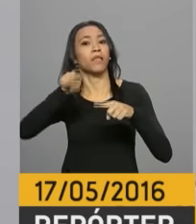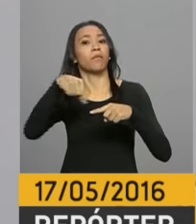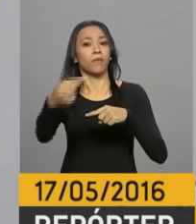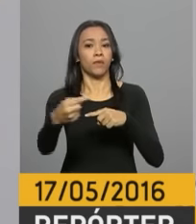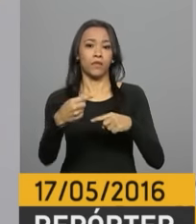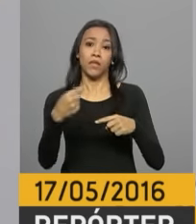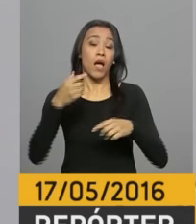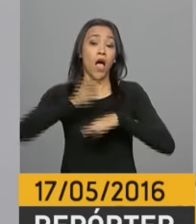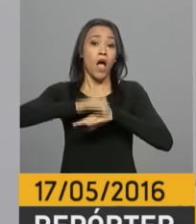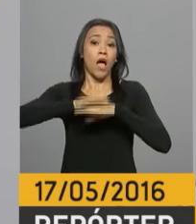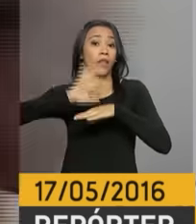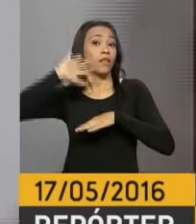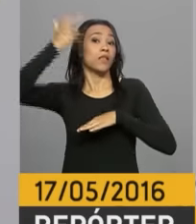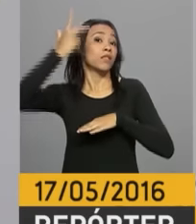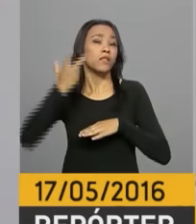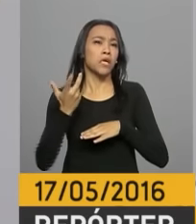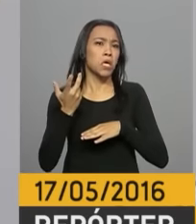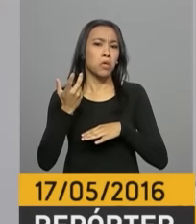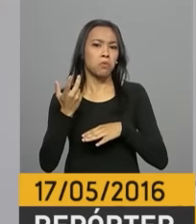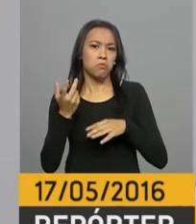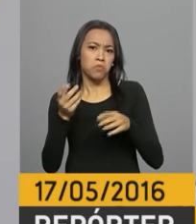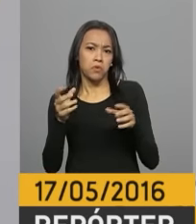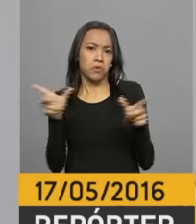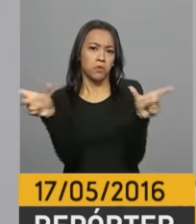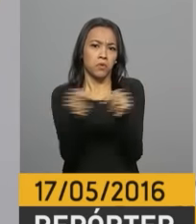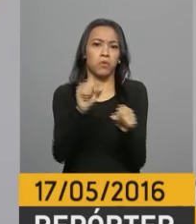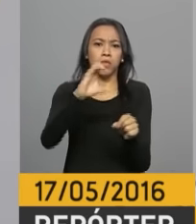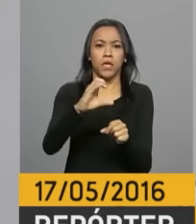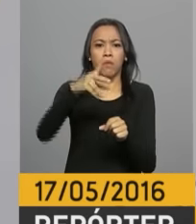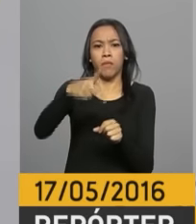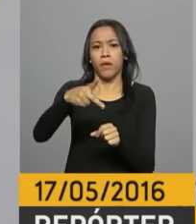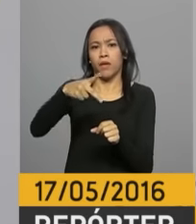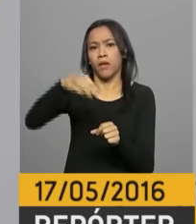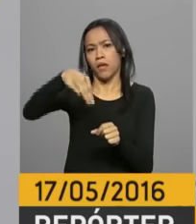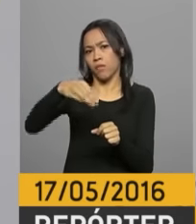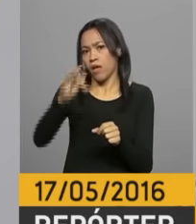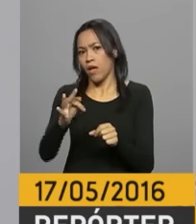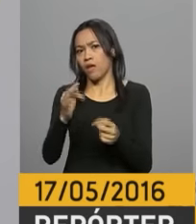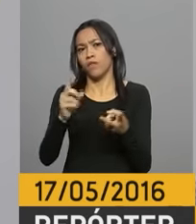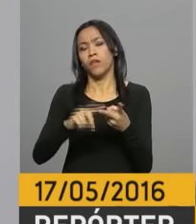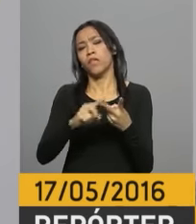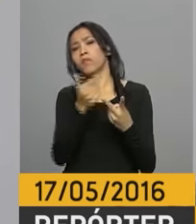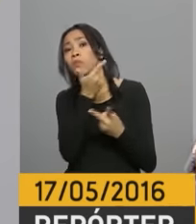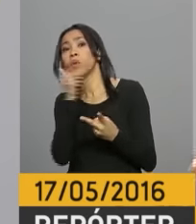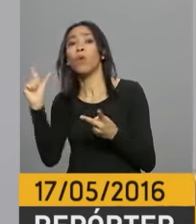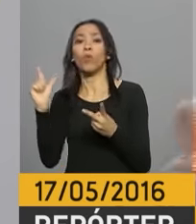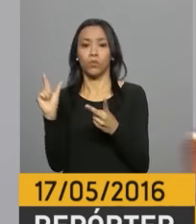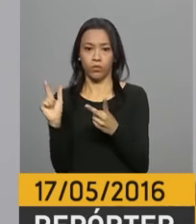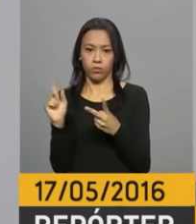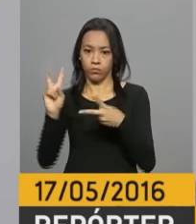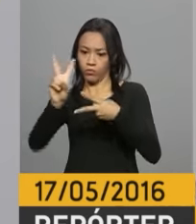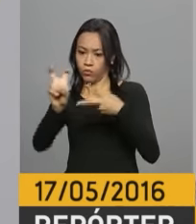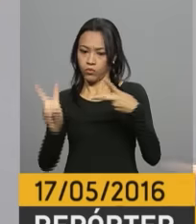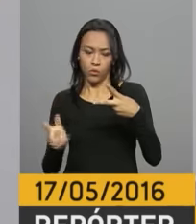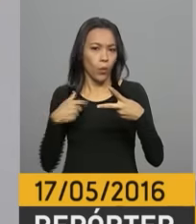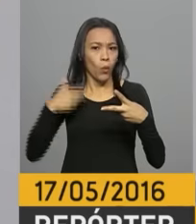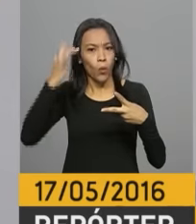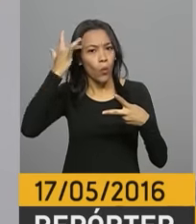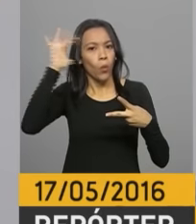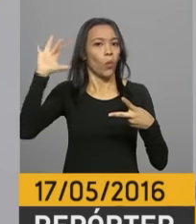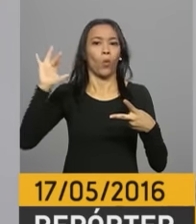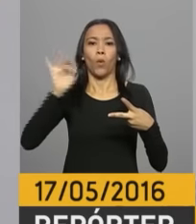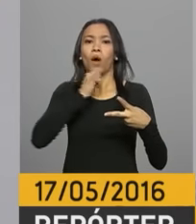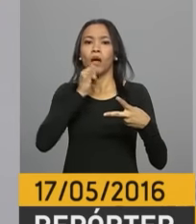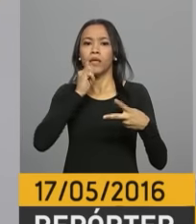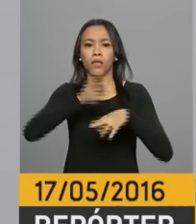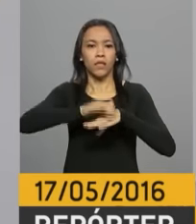Nós não temos uma decisão sobre o CPMF e também muito menos sobre o CID. Tudo isso será objeto exatamente da análise,